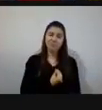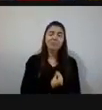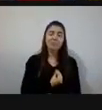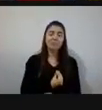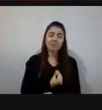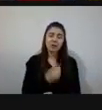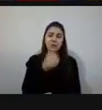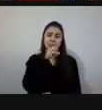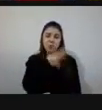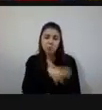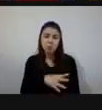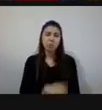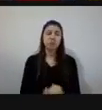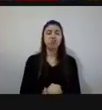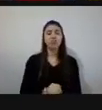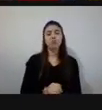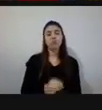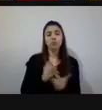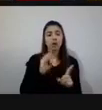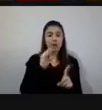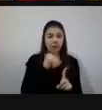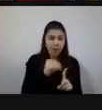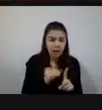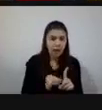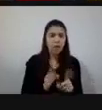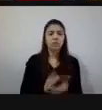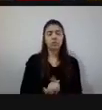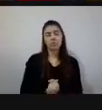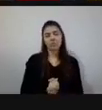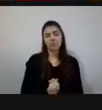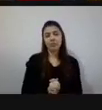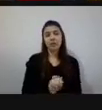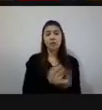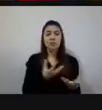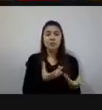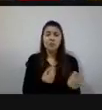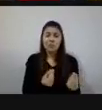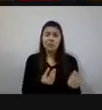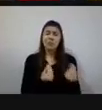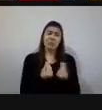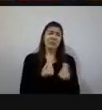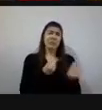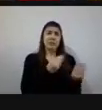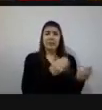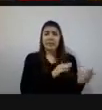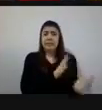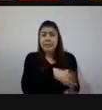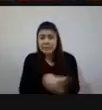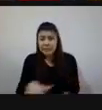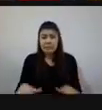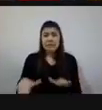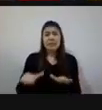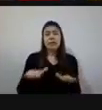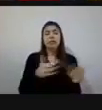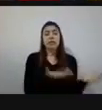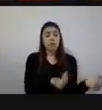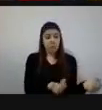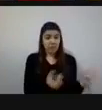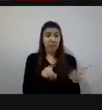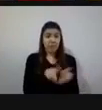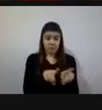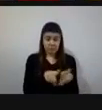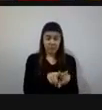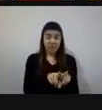ameaças, por desconhecimento. O público de criança e adolescente tem muito a questão do desconhecimento da importância, por exemplo, do teatro e